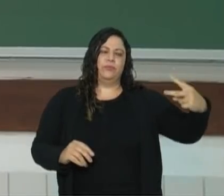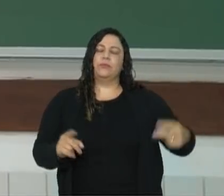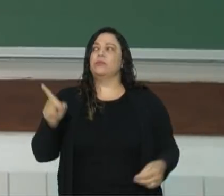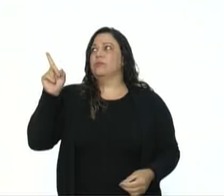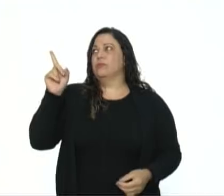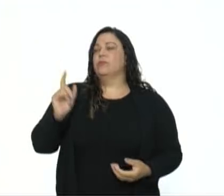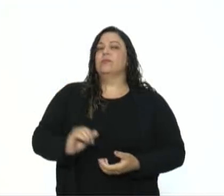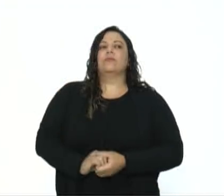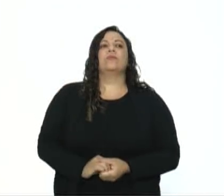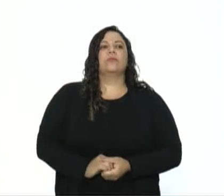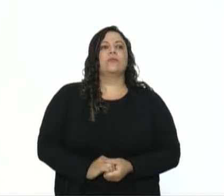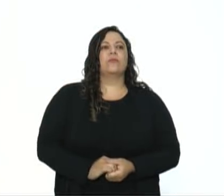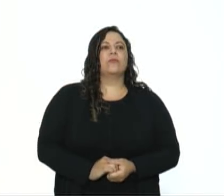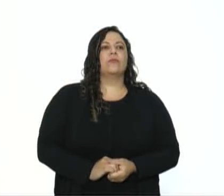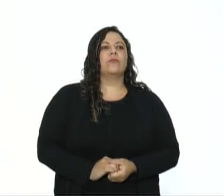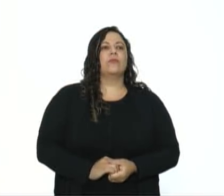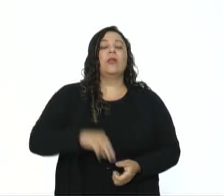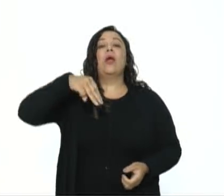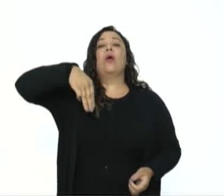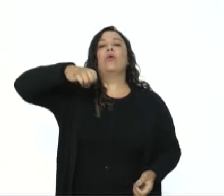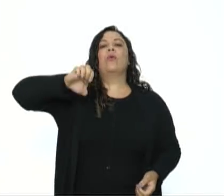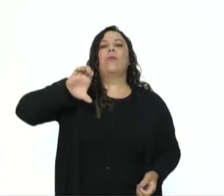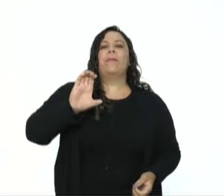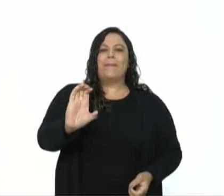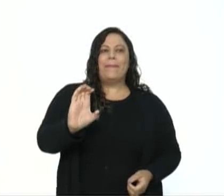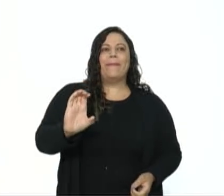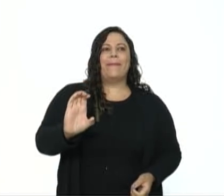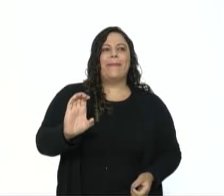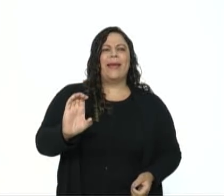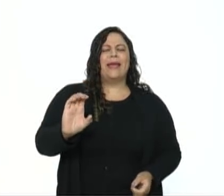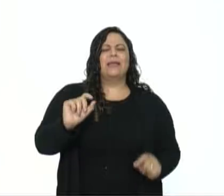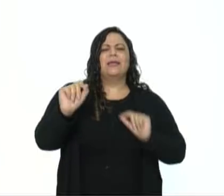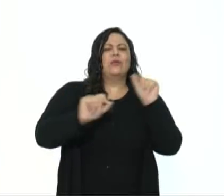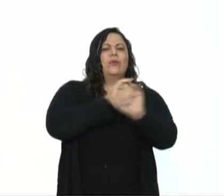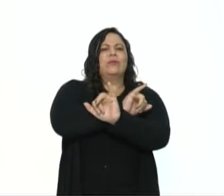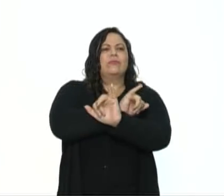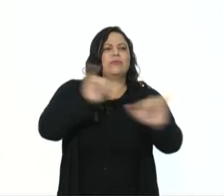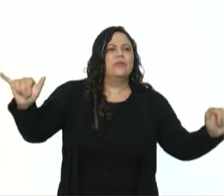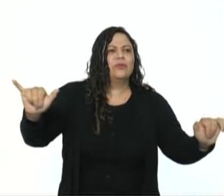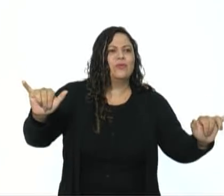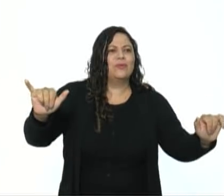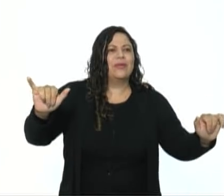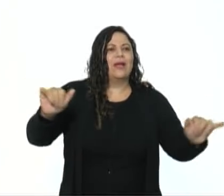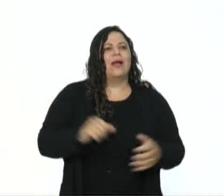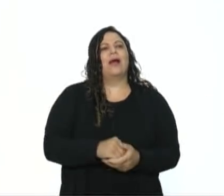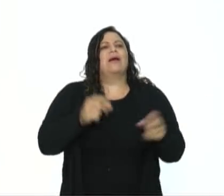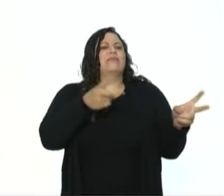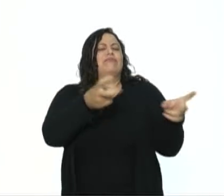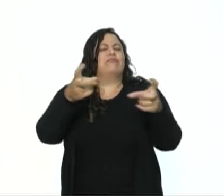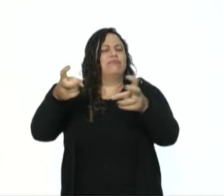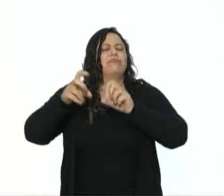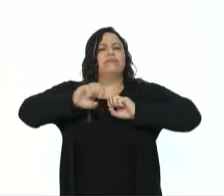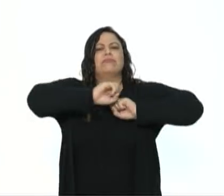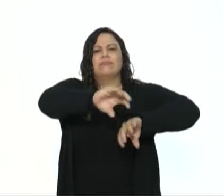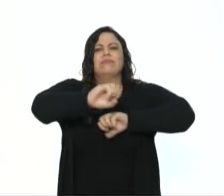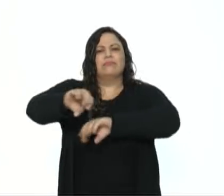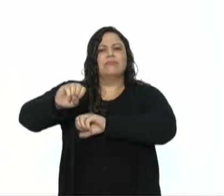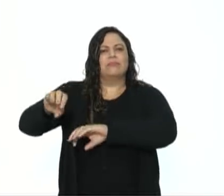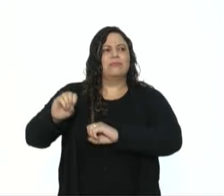a decisão do Ministério da Educação, MEC, foi divulgada, prevendo que as redes de ensino